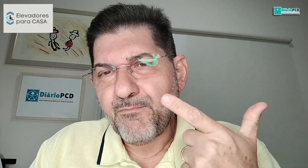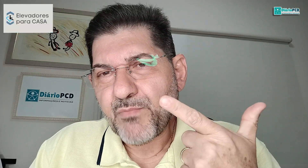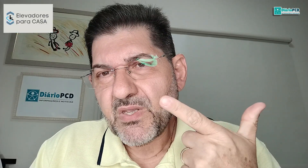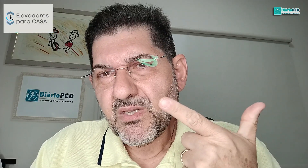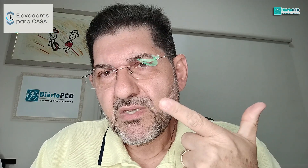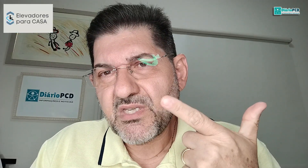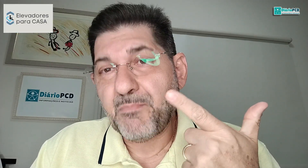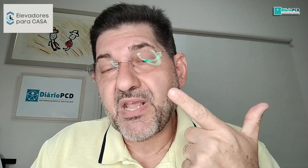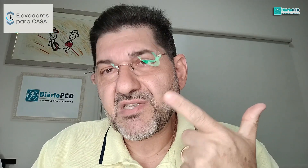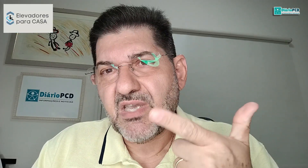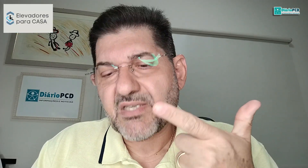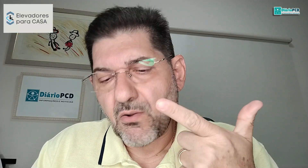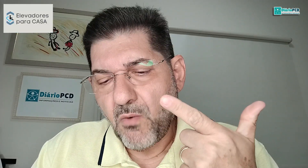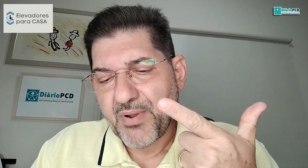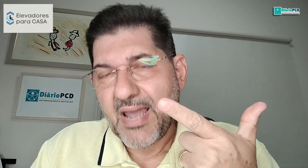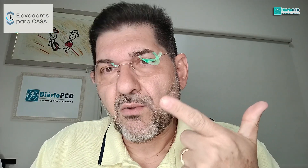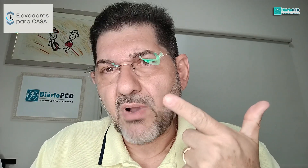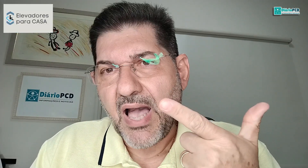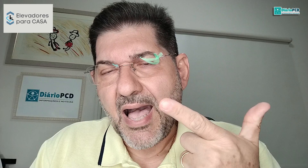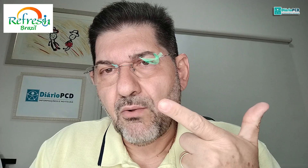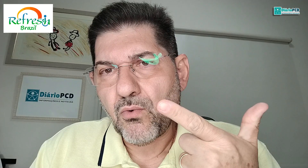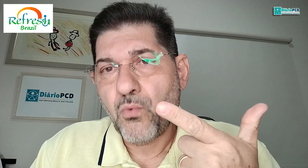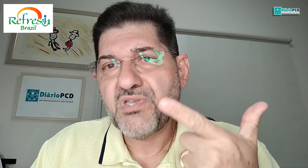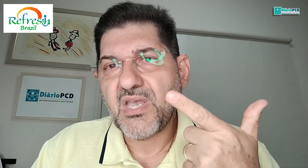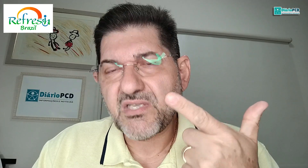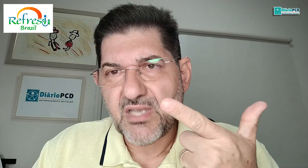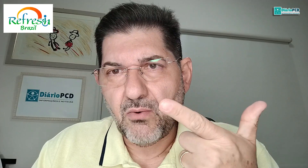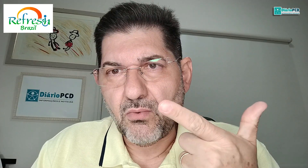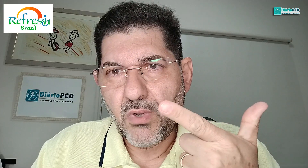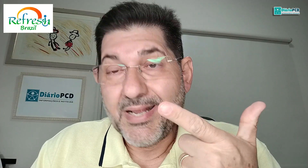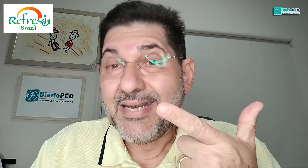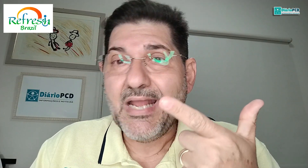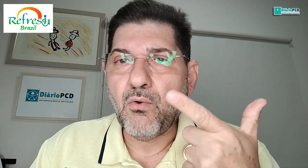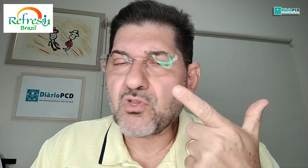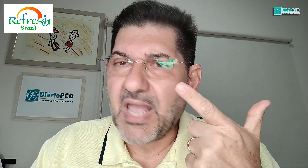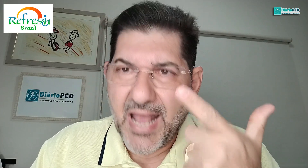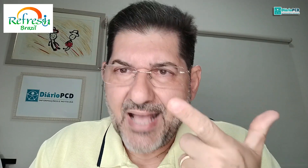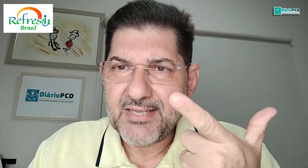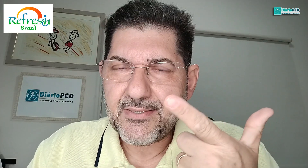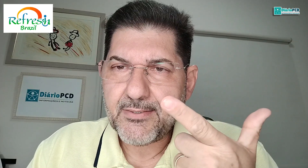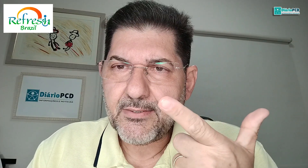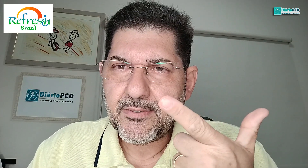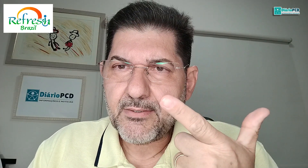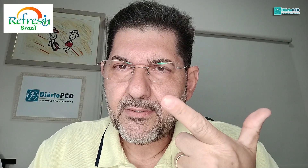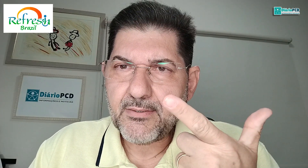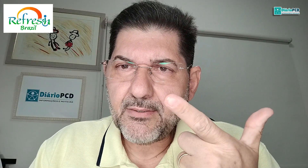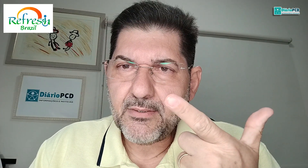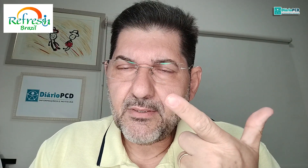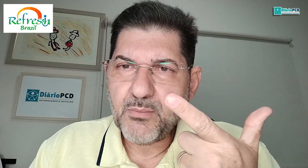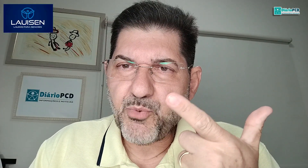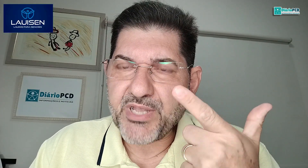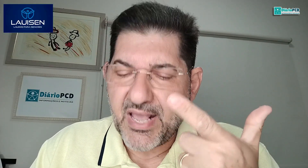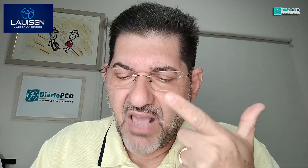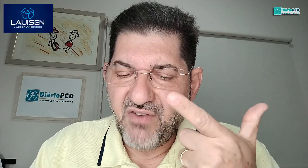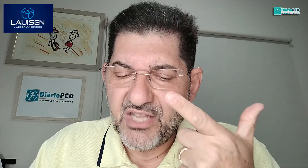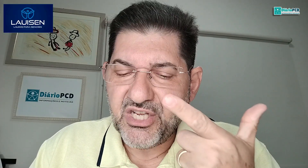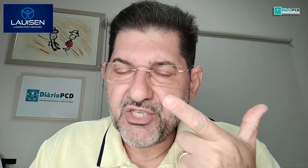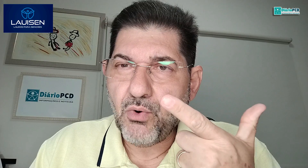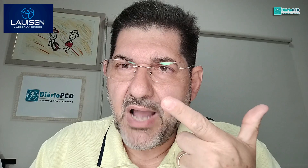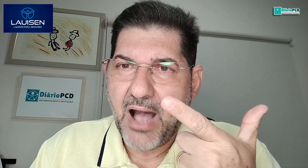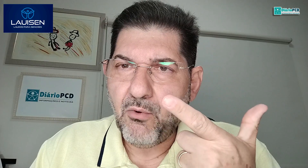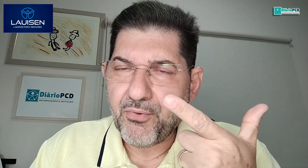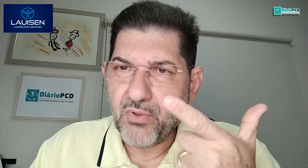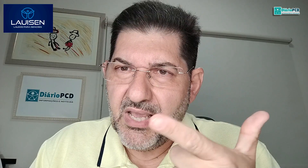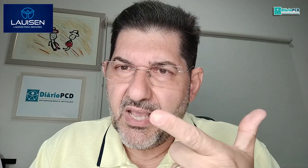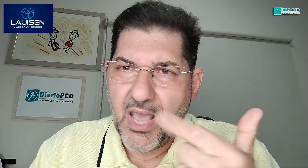do Gui, se precisa comprar um carro com isenção, não o terá. Porque quem vai